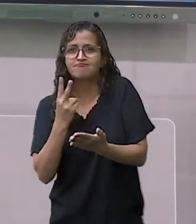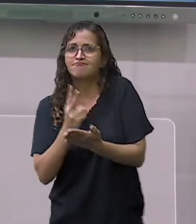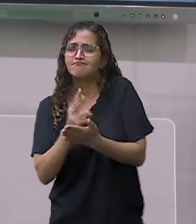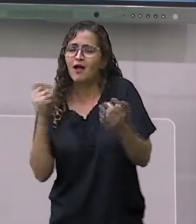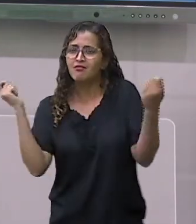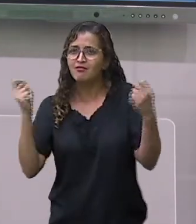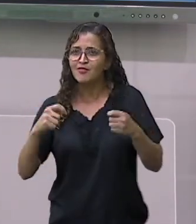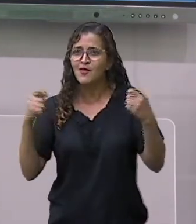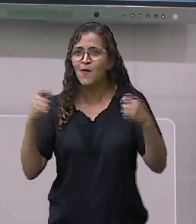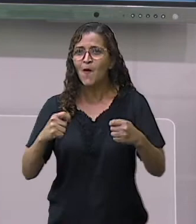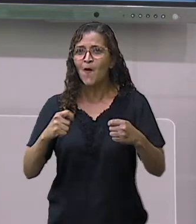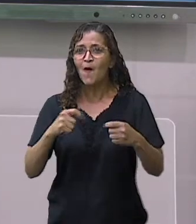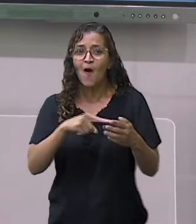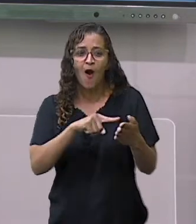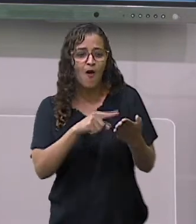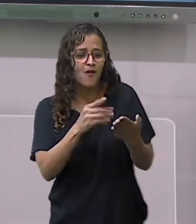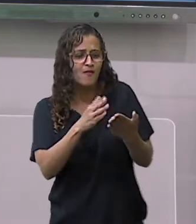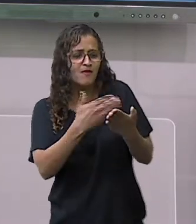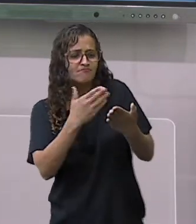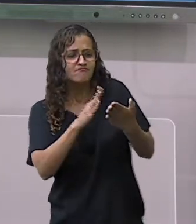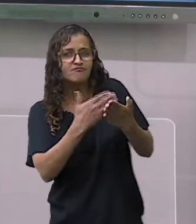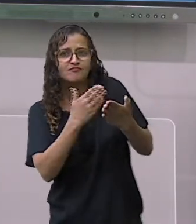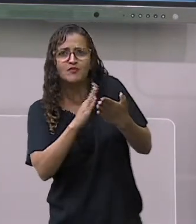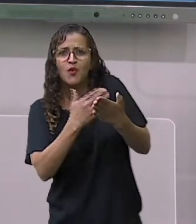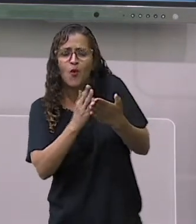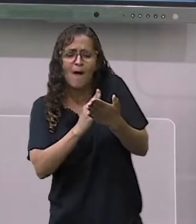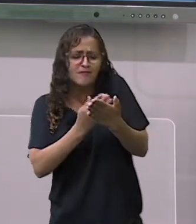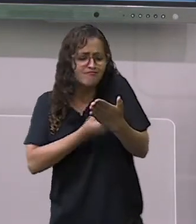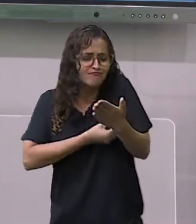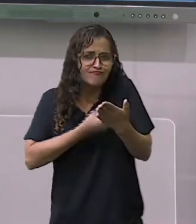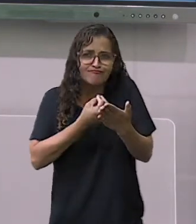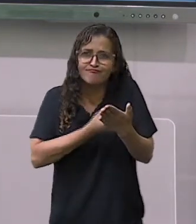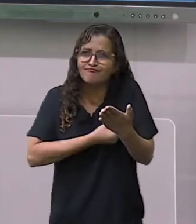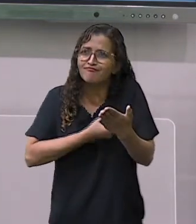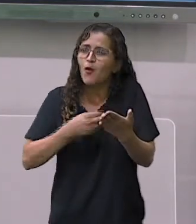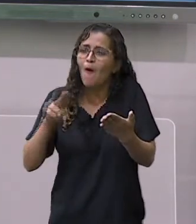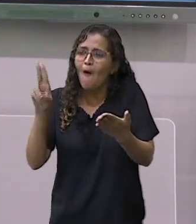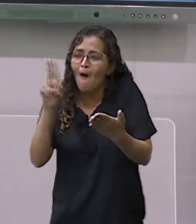uma cartilha para a vida toda.